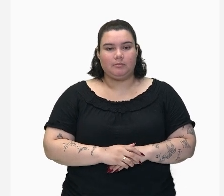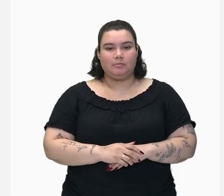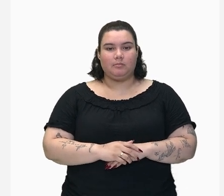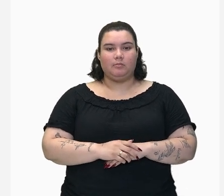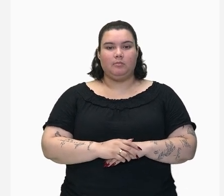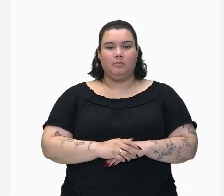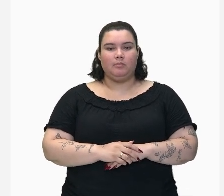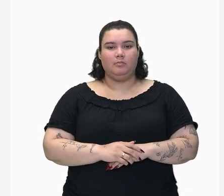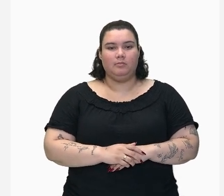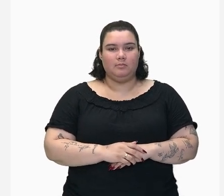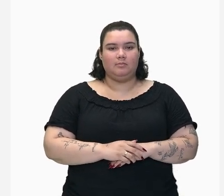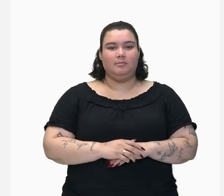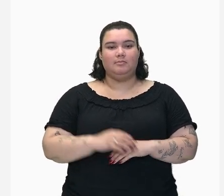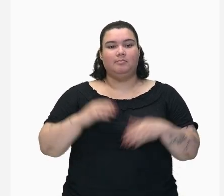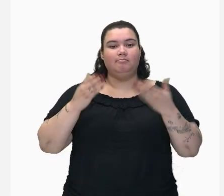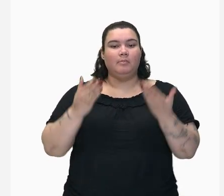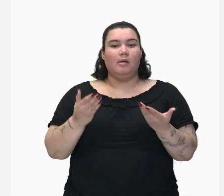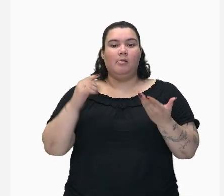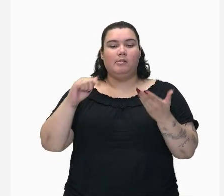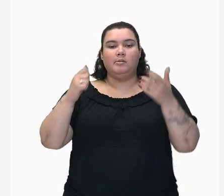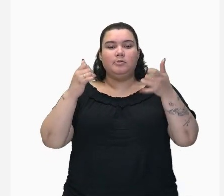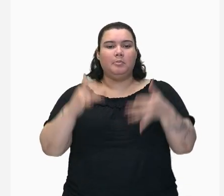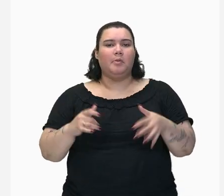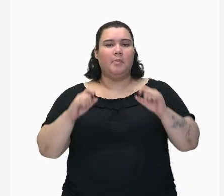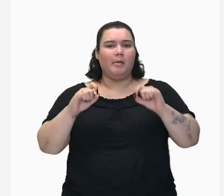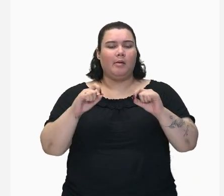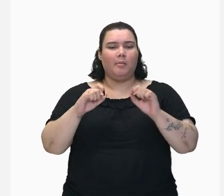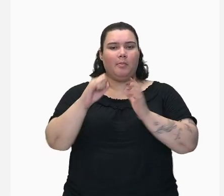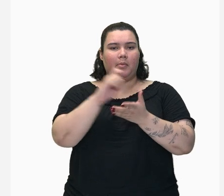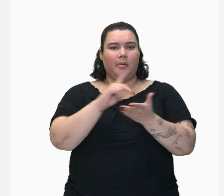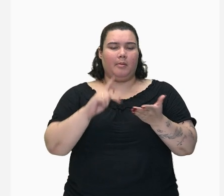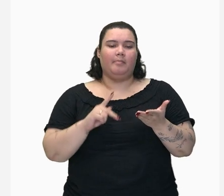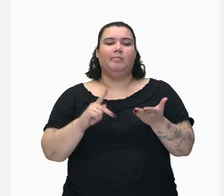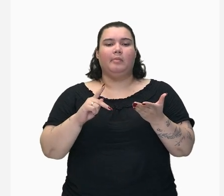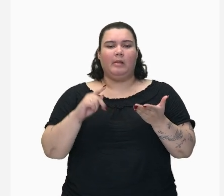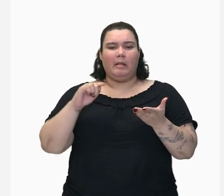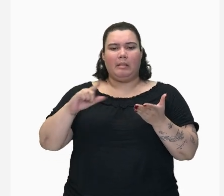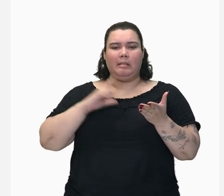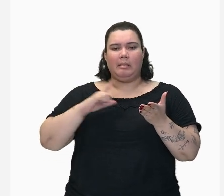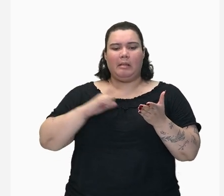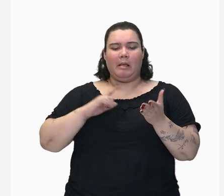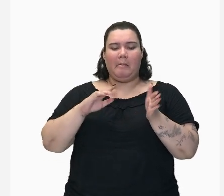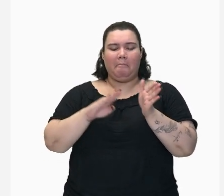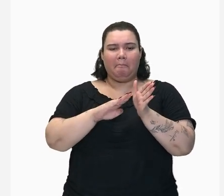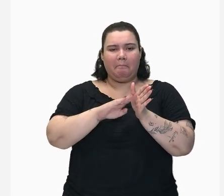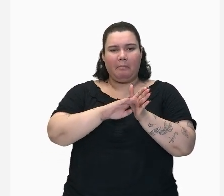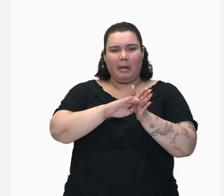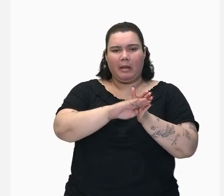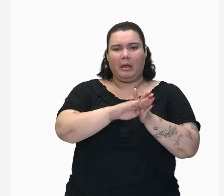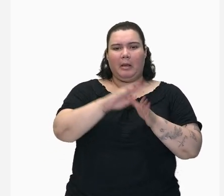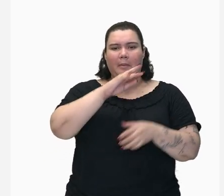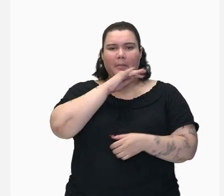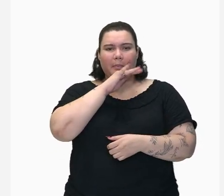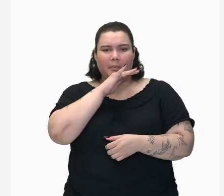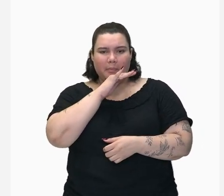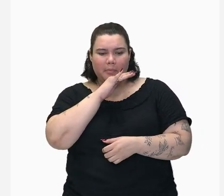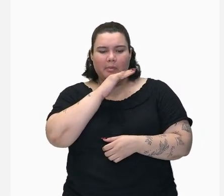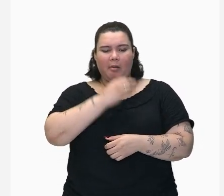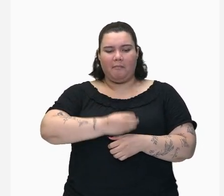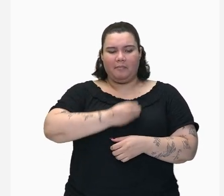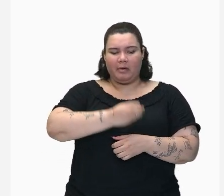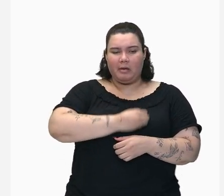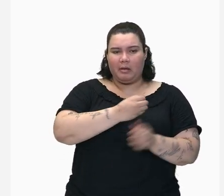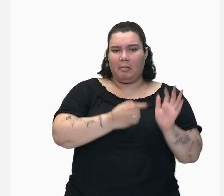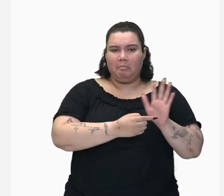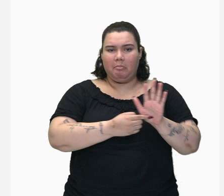o verme, este operário das ruínas, que o sangue podre das carnificinas come e a vida em geral